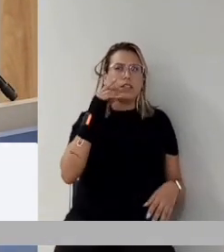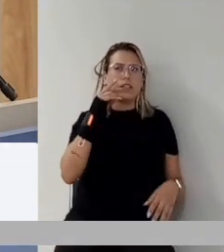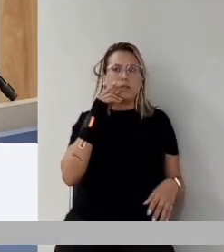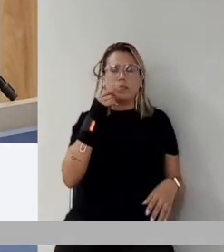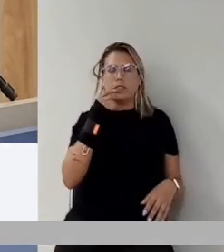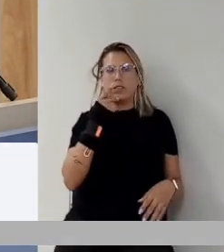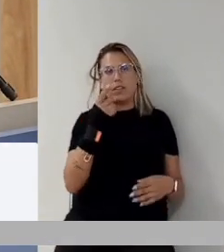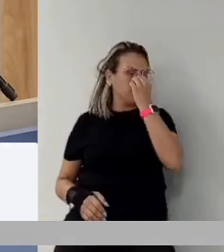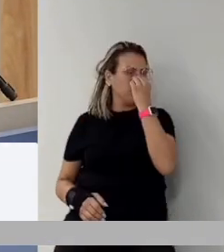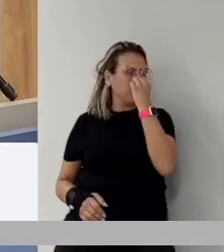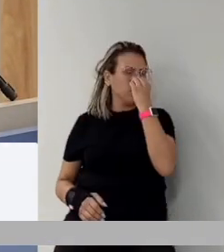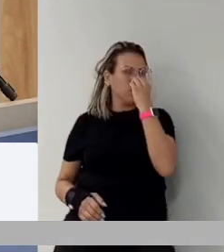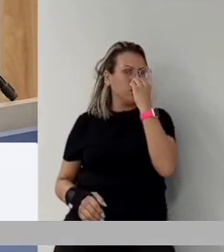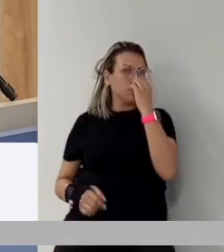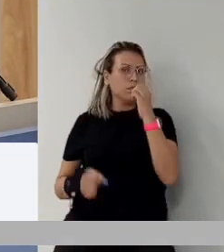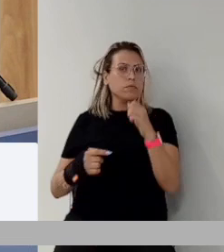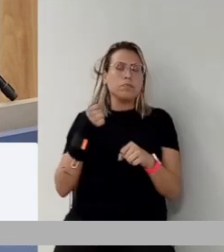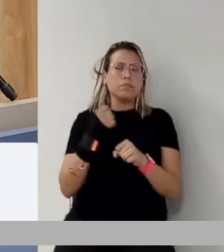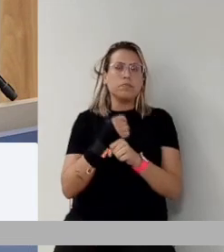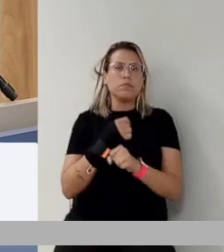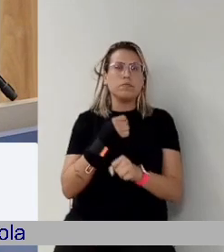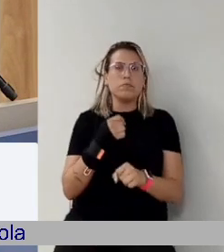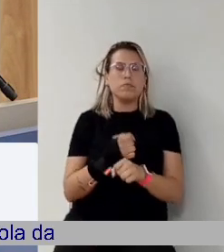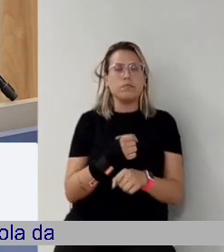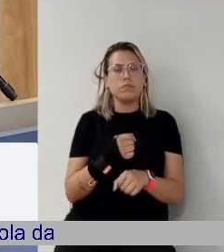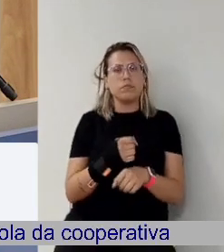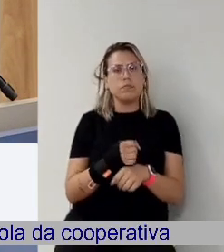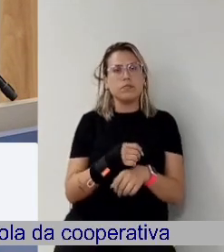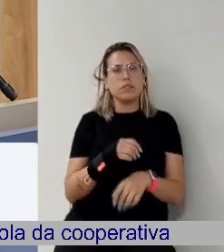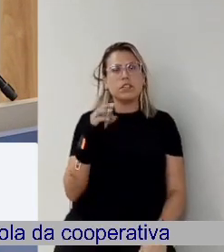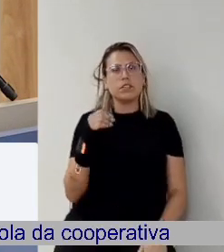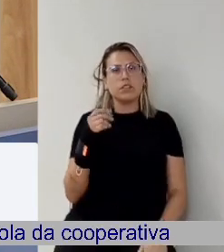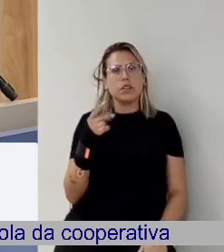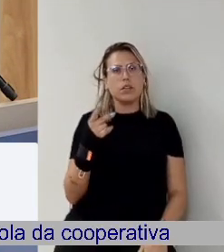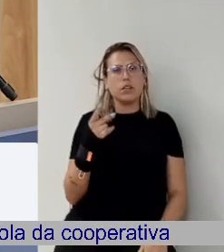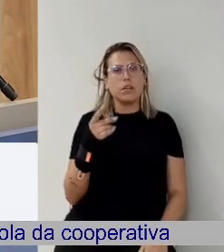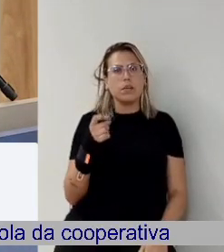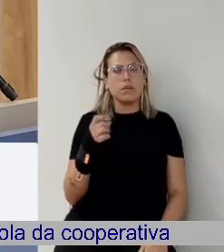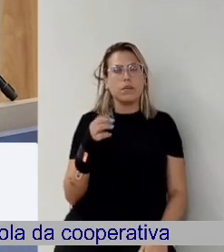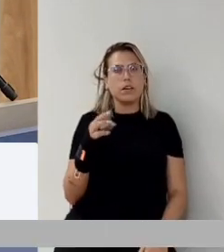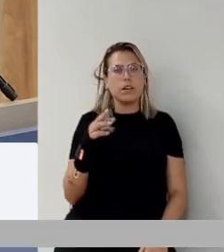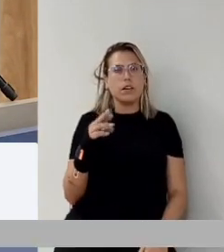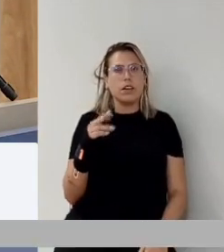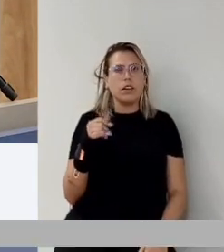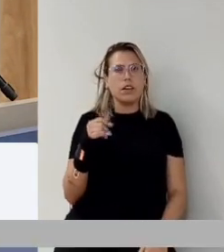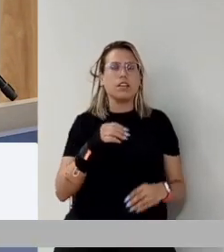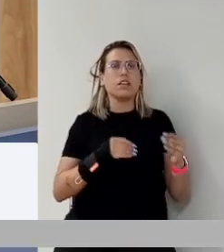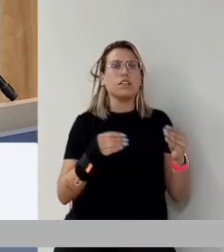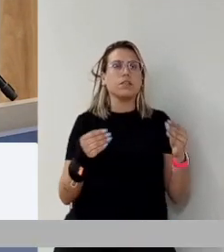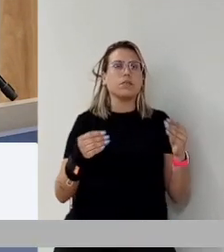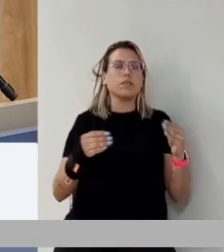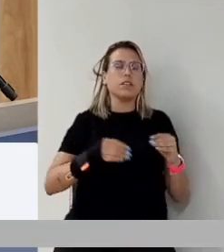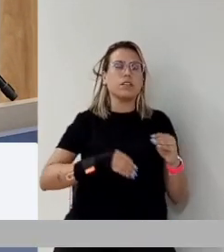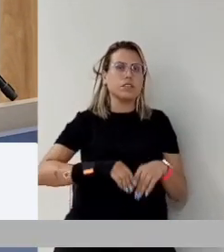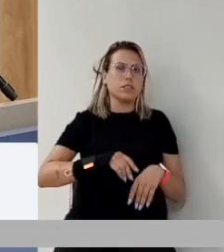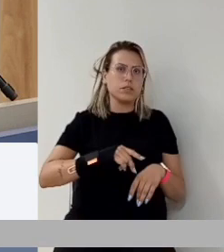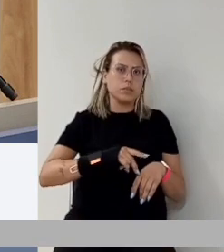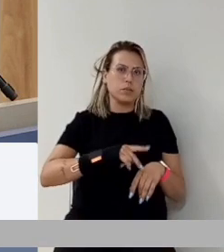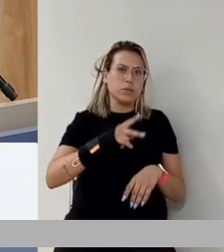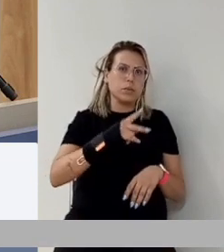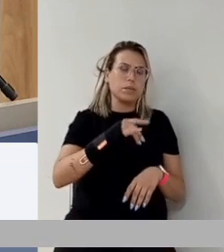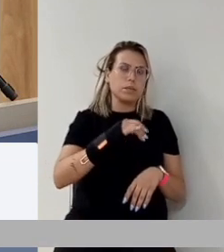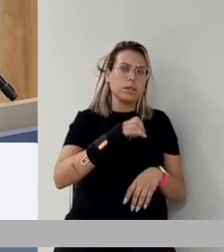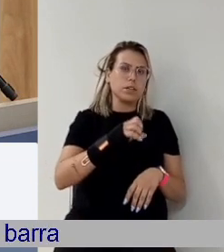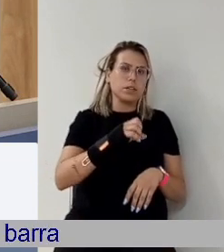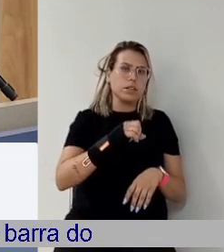indo reforma da escola da cooperativa recuperação do piso da escola na